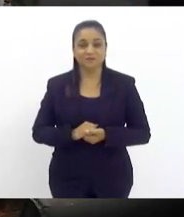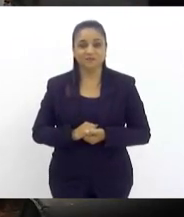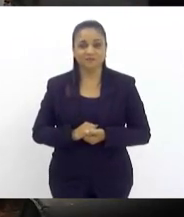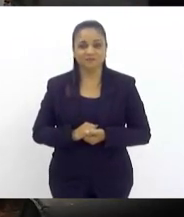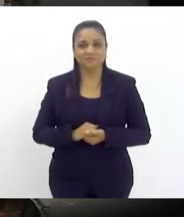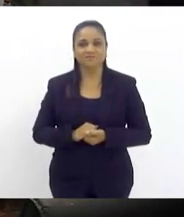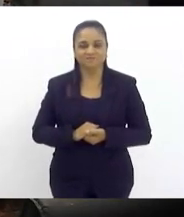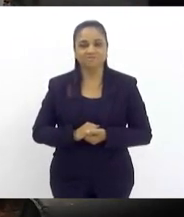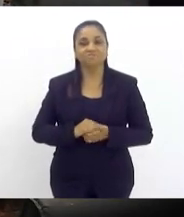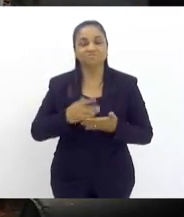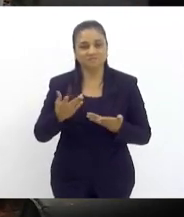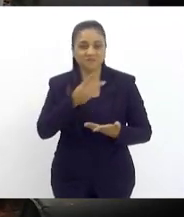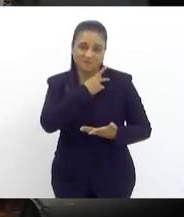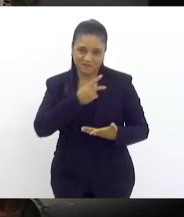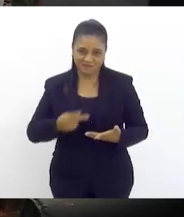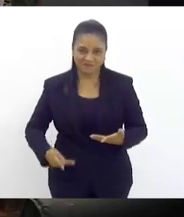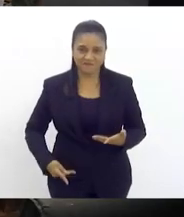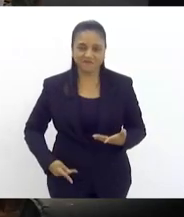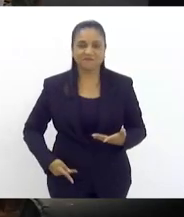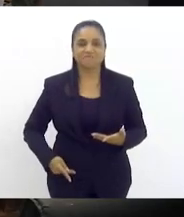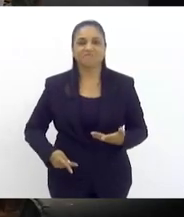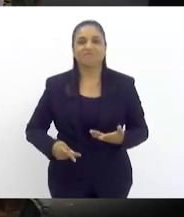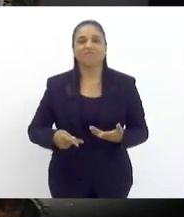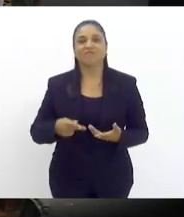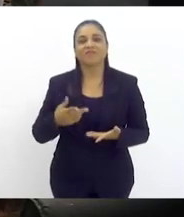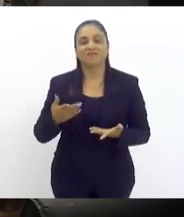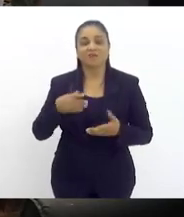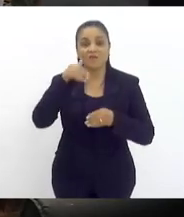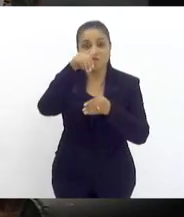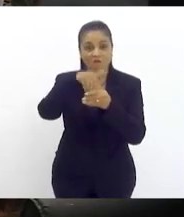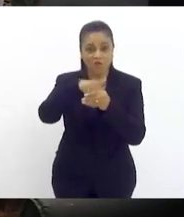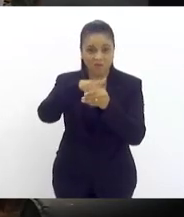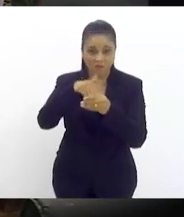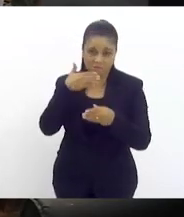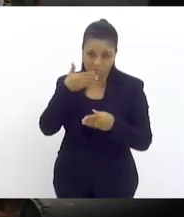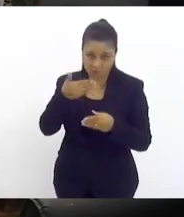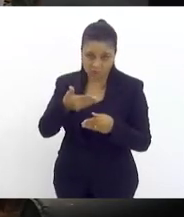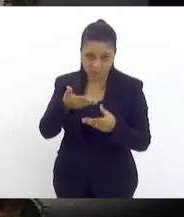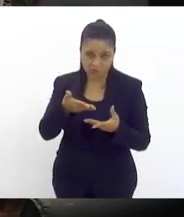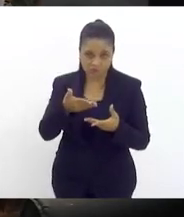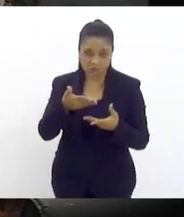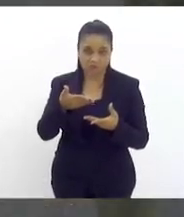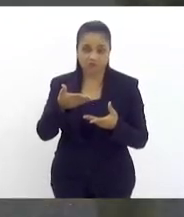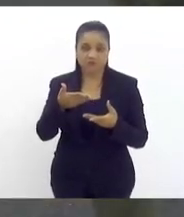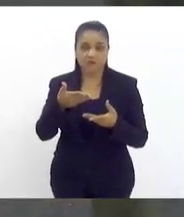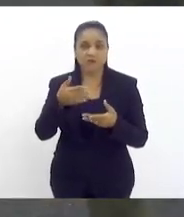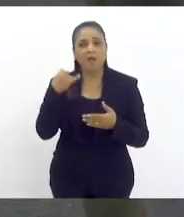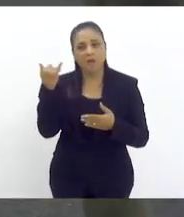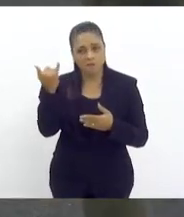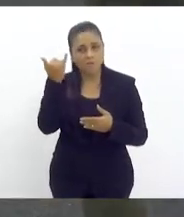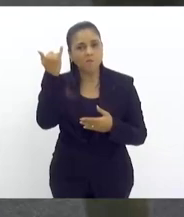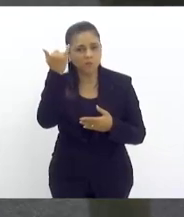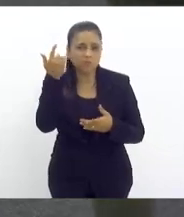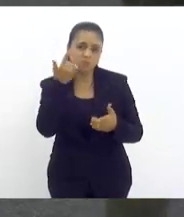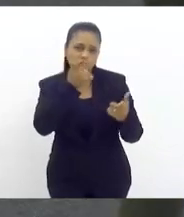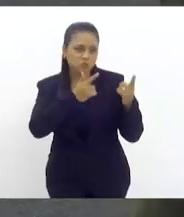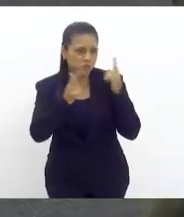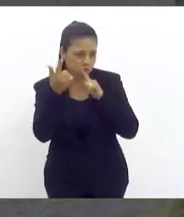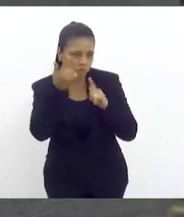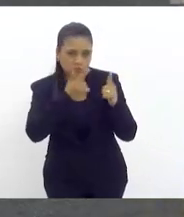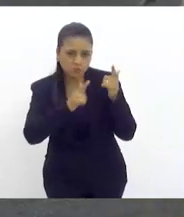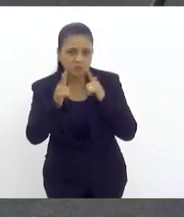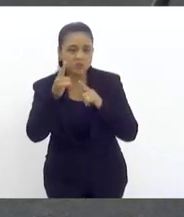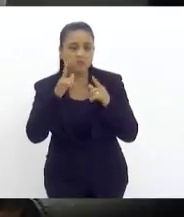Senhor presidente, muito rápido, só para pedir para as pessoas votarem, né, que aí é importante para a gente conseguir aí